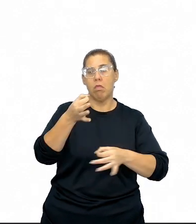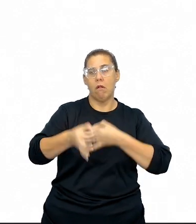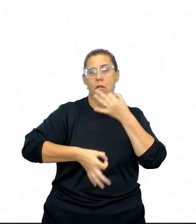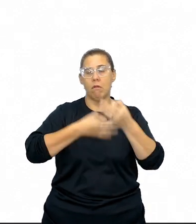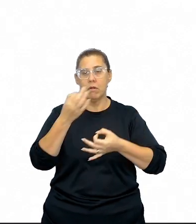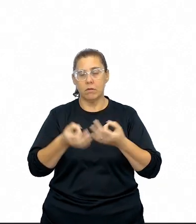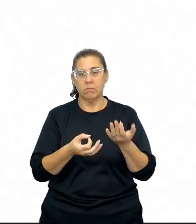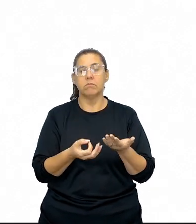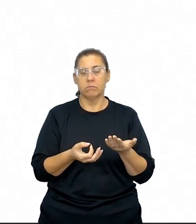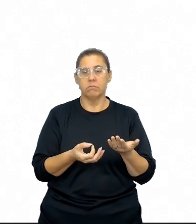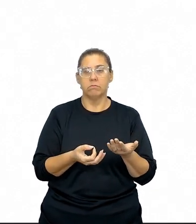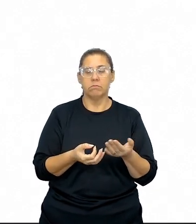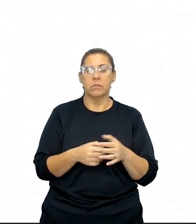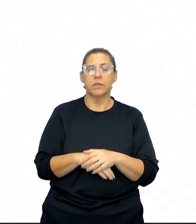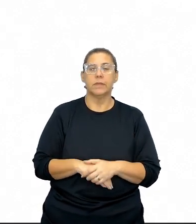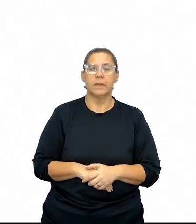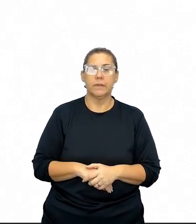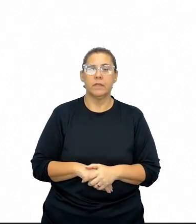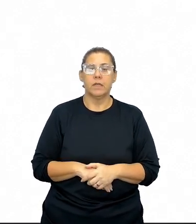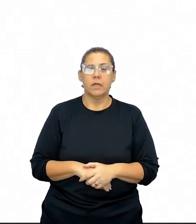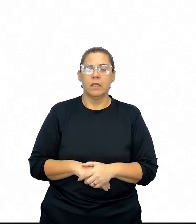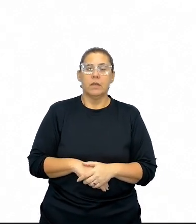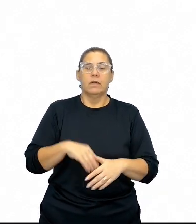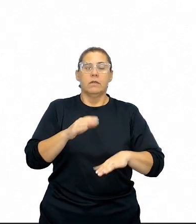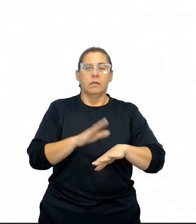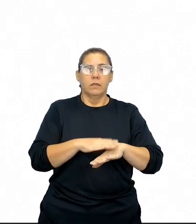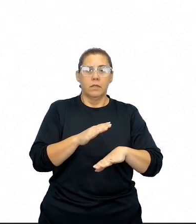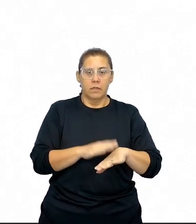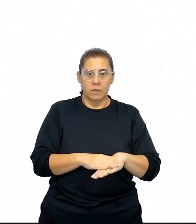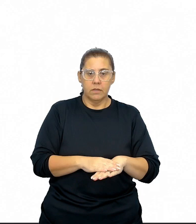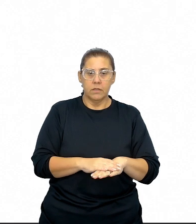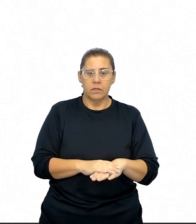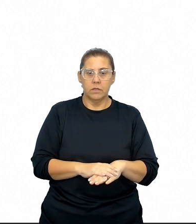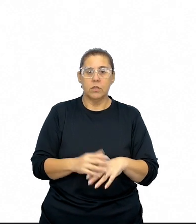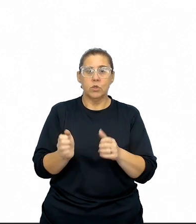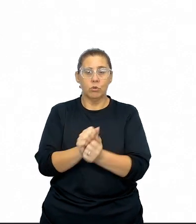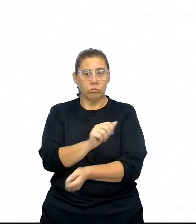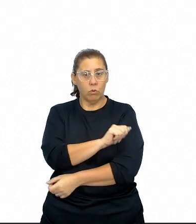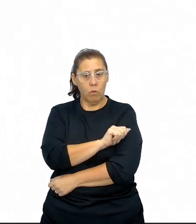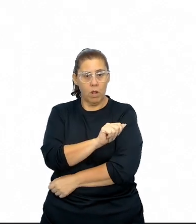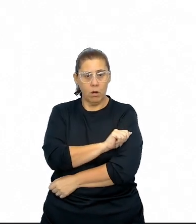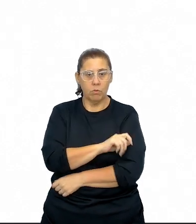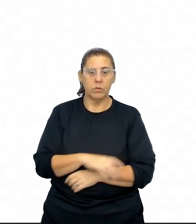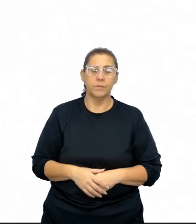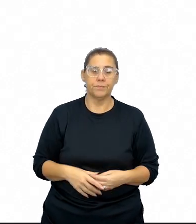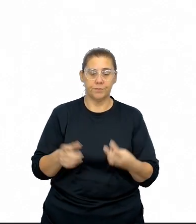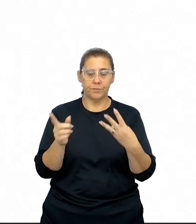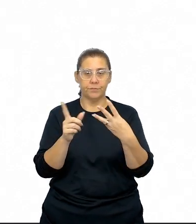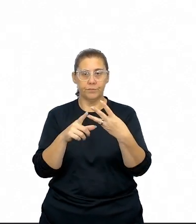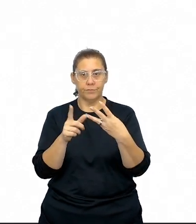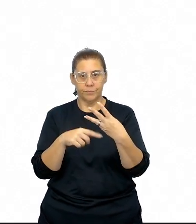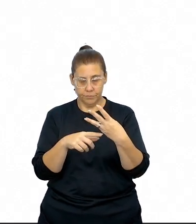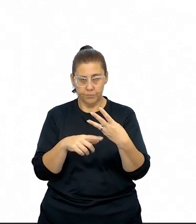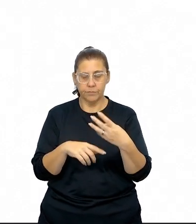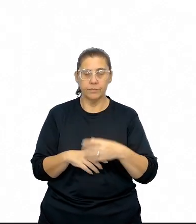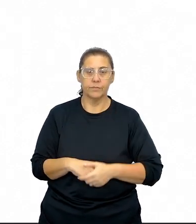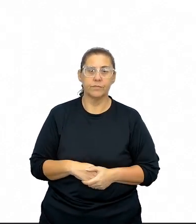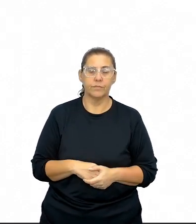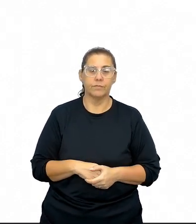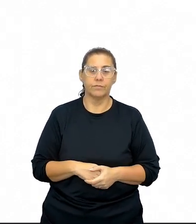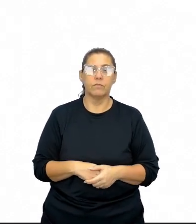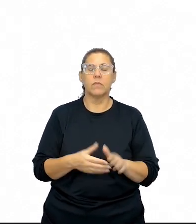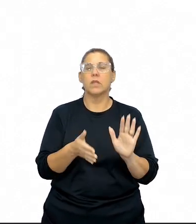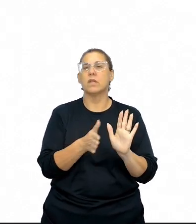as abordagens, né, para ser realizadas nas escolas com os estudantes. Já no terceiro e último momento,